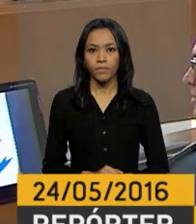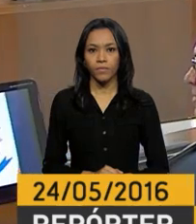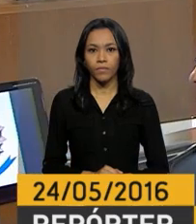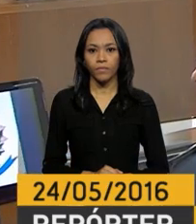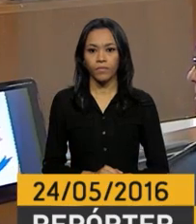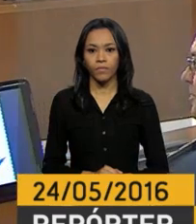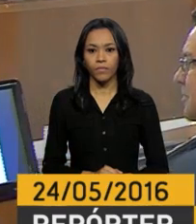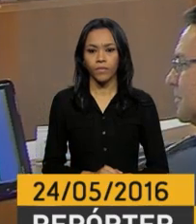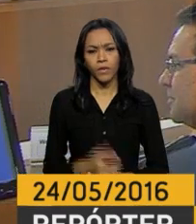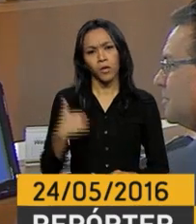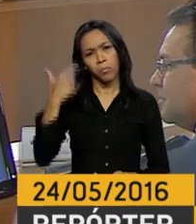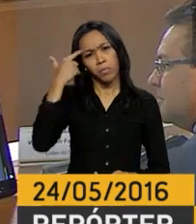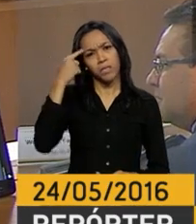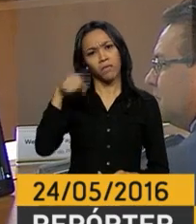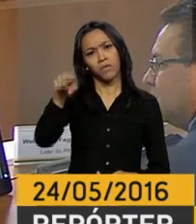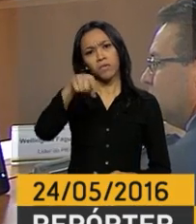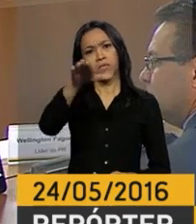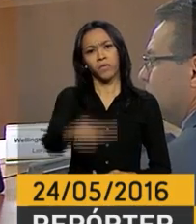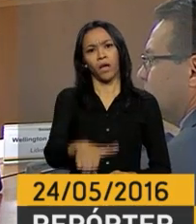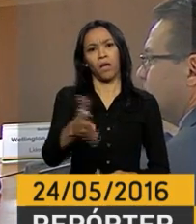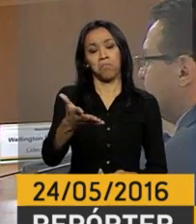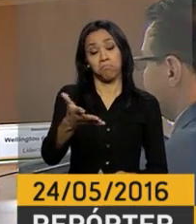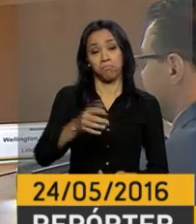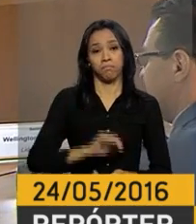Transparente. Pensei que ia até o final.